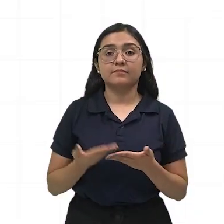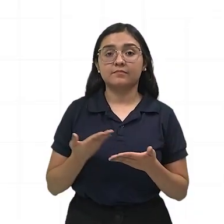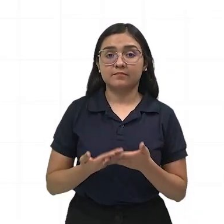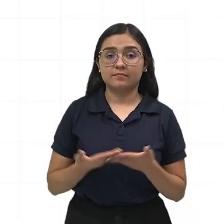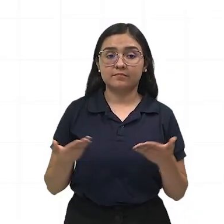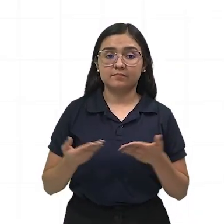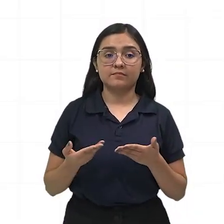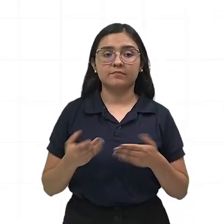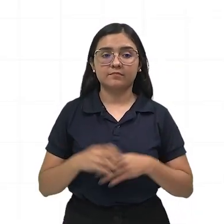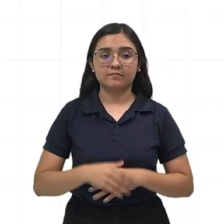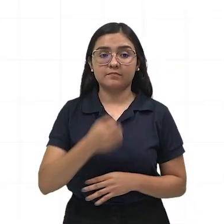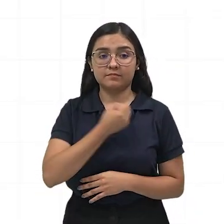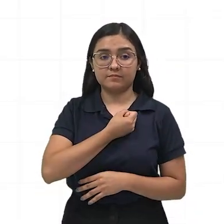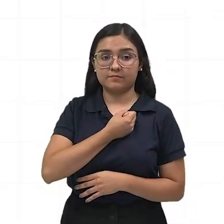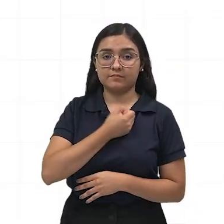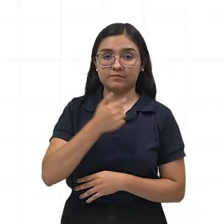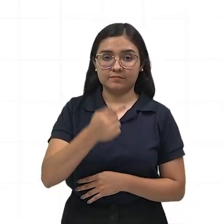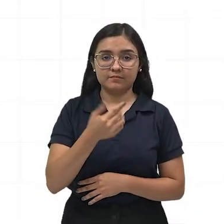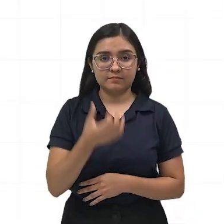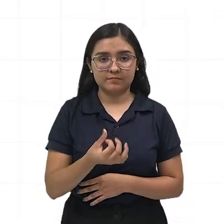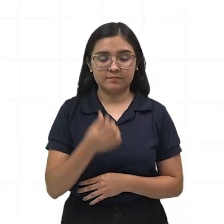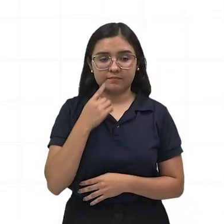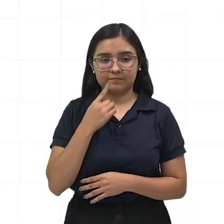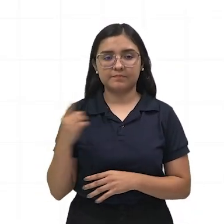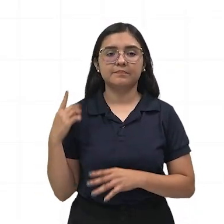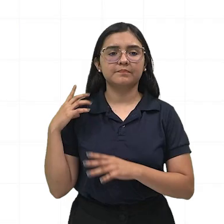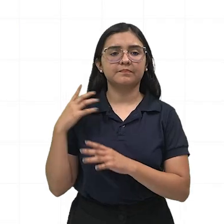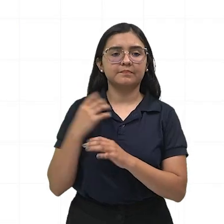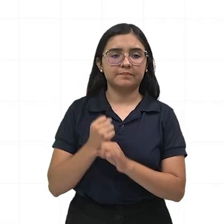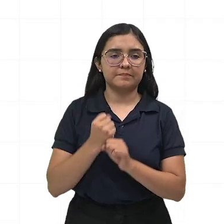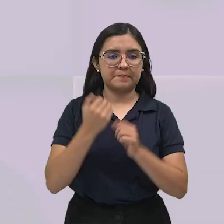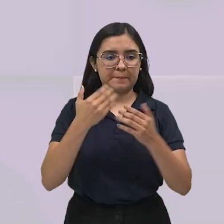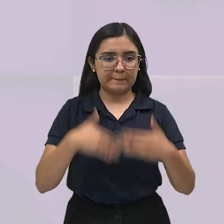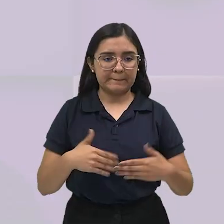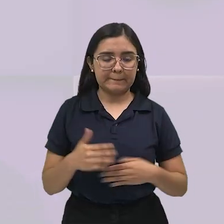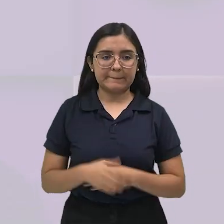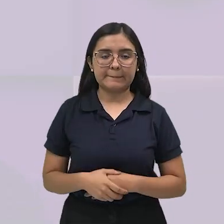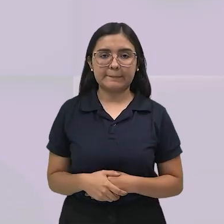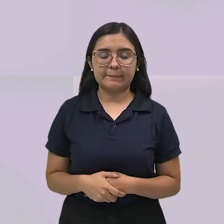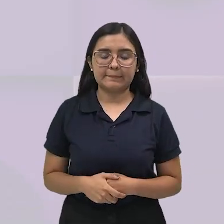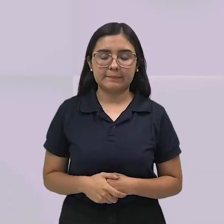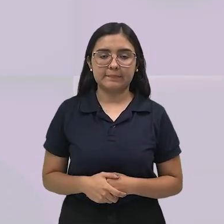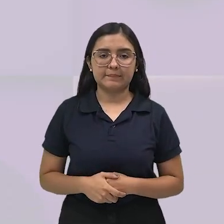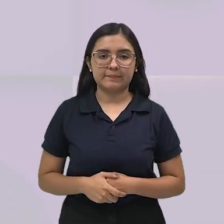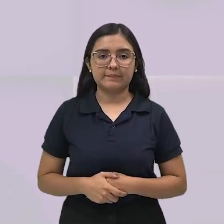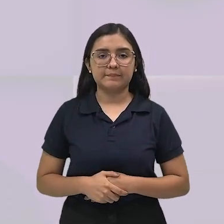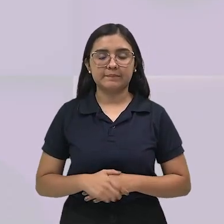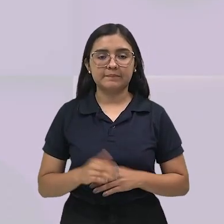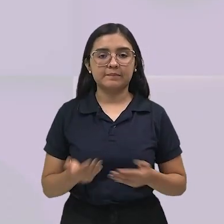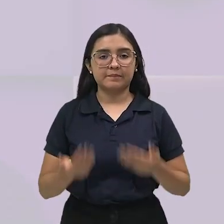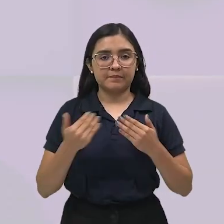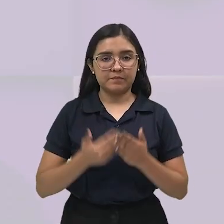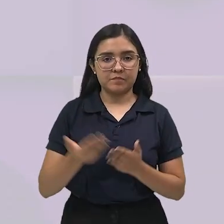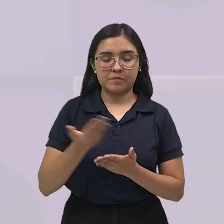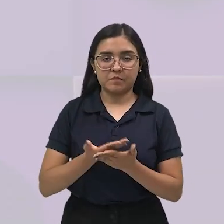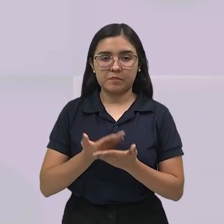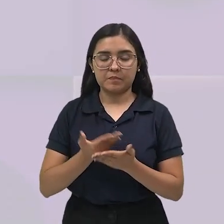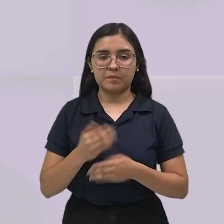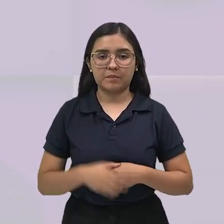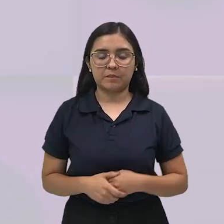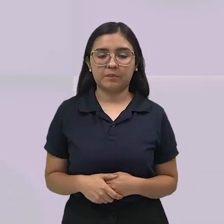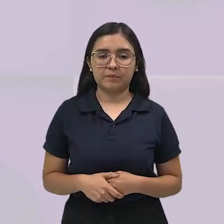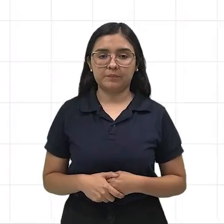aula de número 76, que é a nossa revisão e avaliação. Então, te convido agora, venha para a nossa